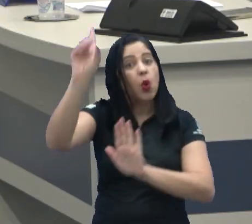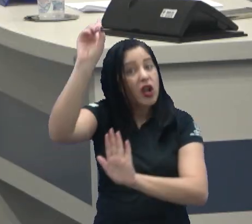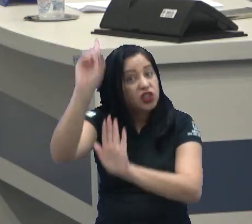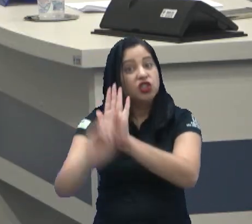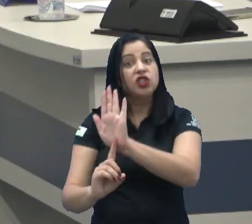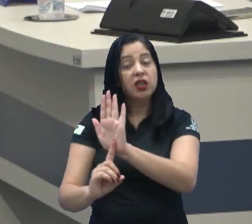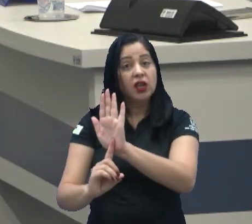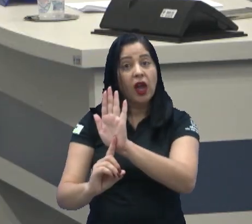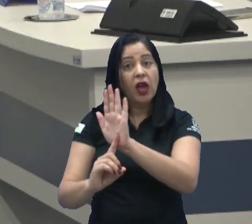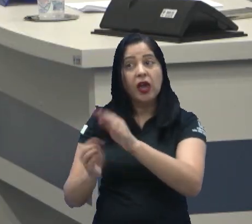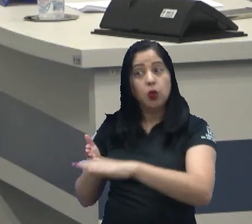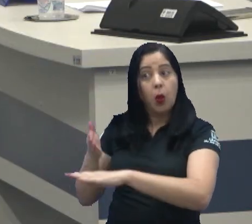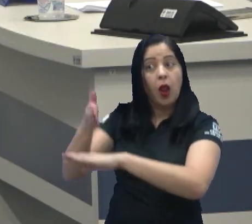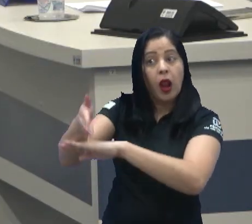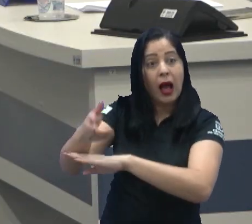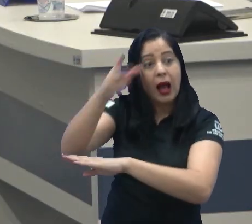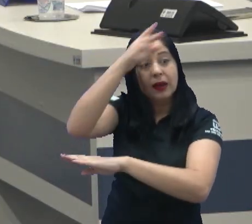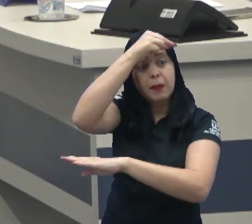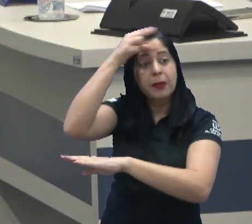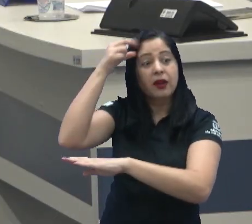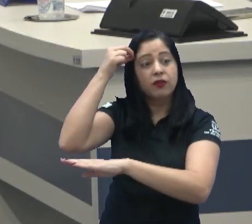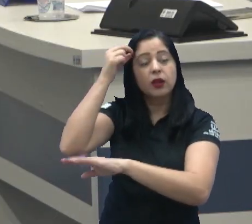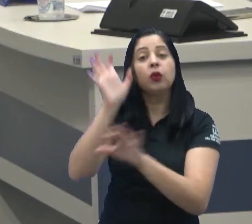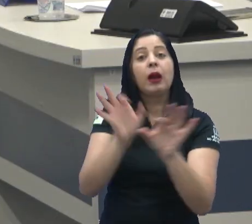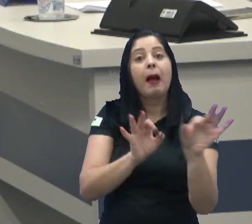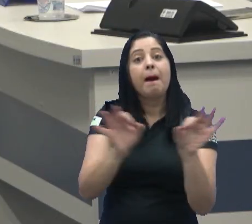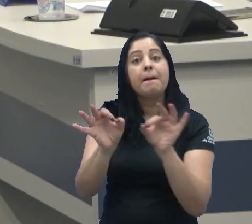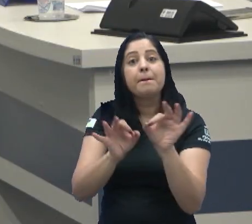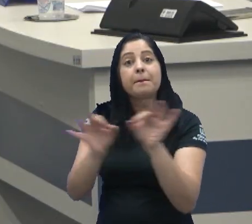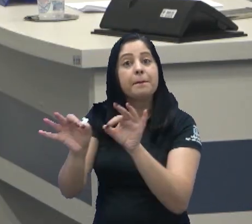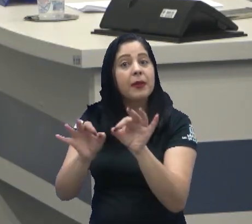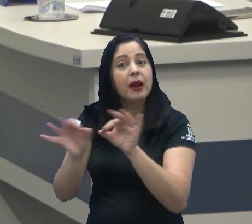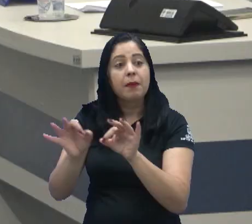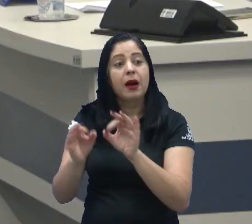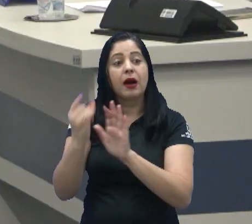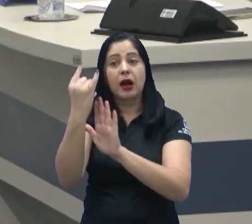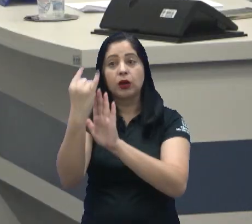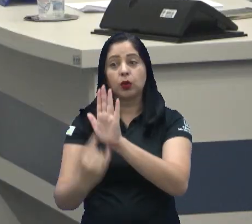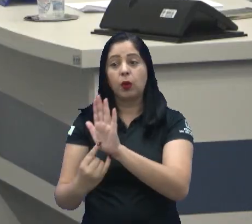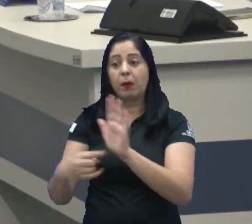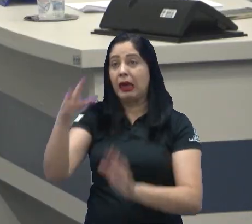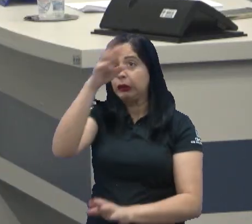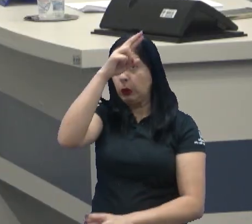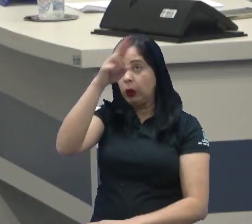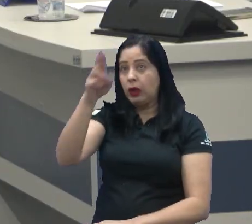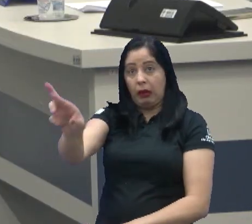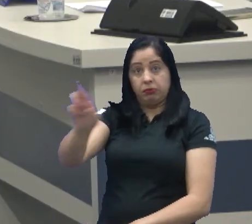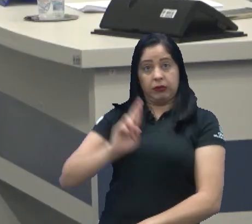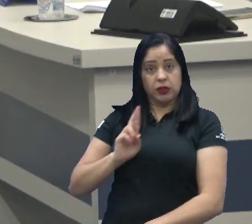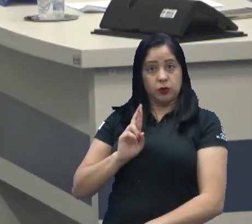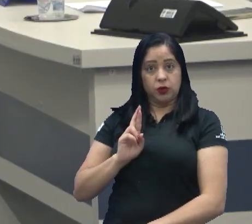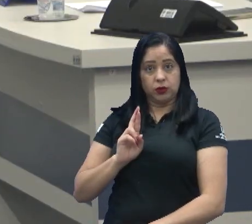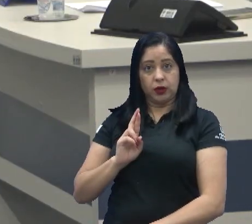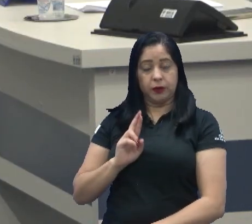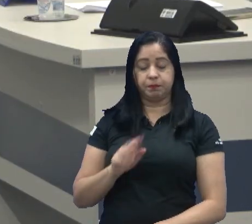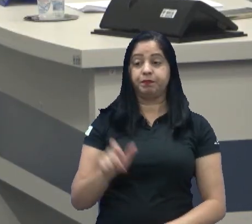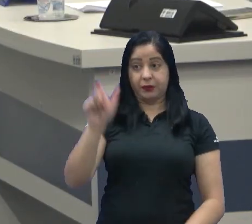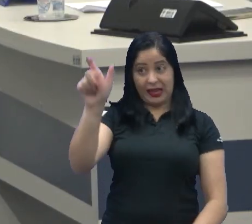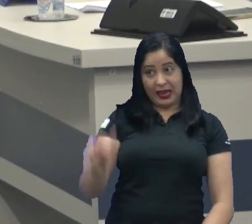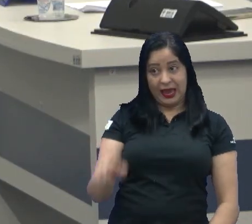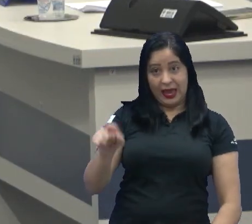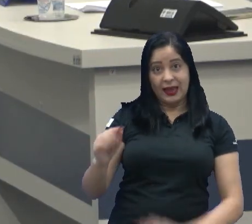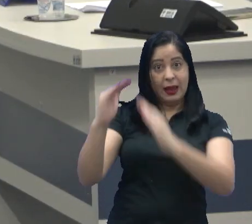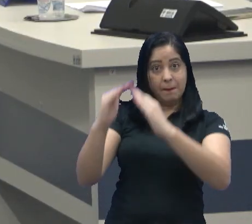até a prefeitura e fazer o protocolo e 15 dias receber essa informação. É um morador que mora na